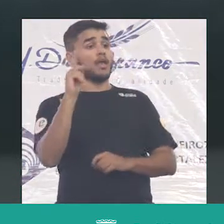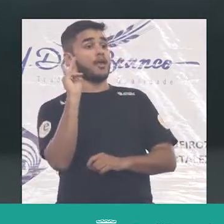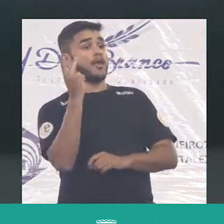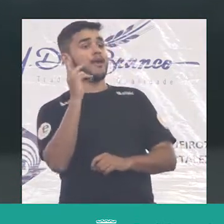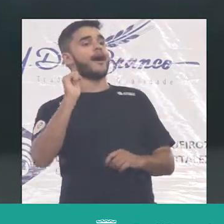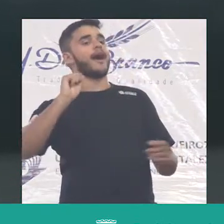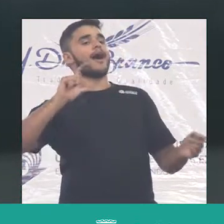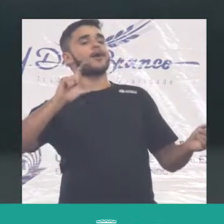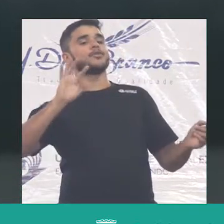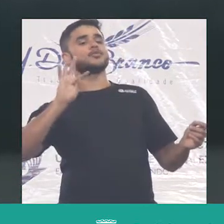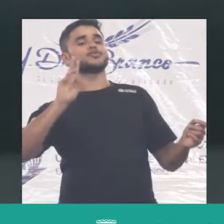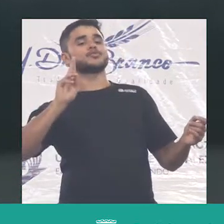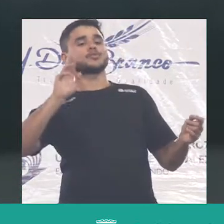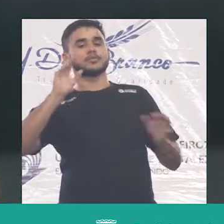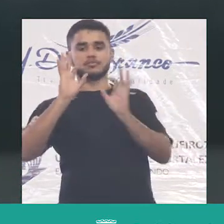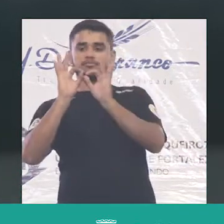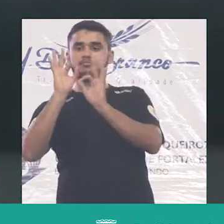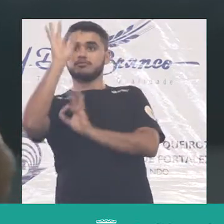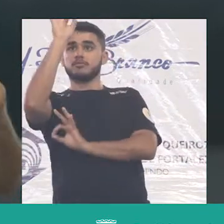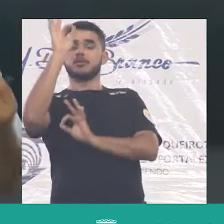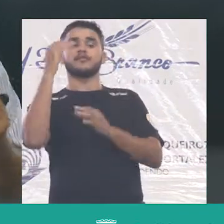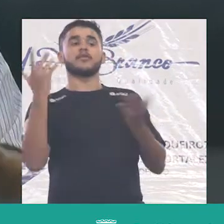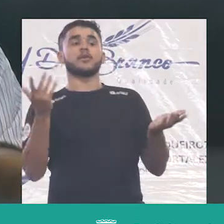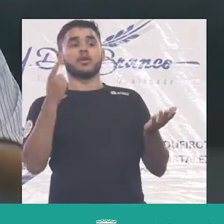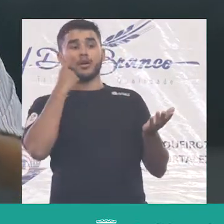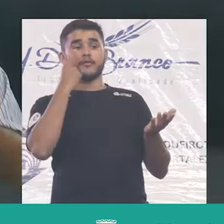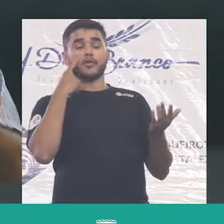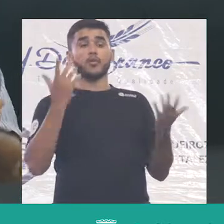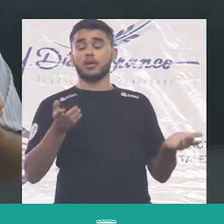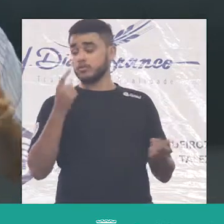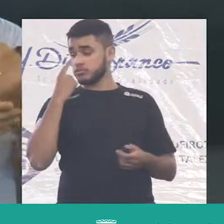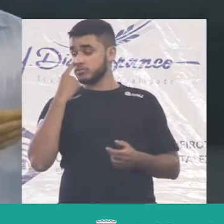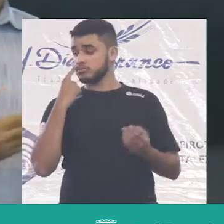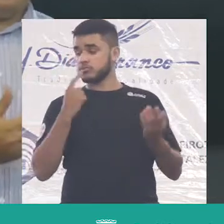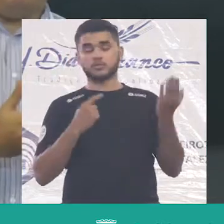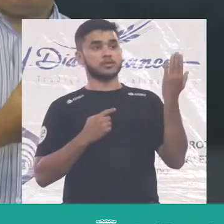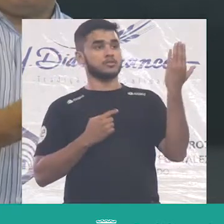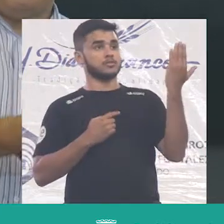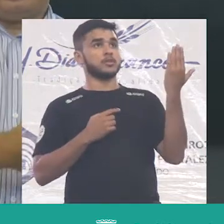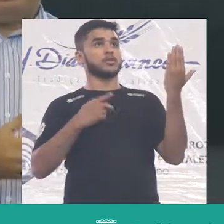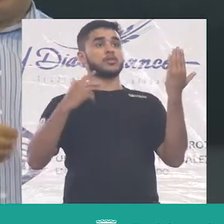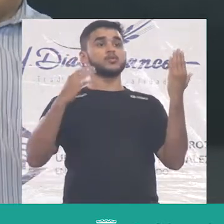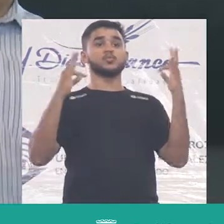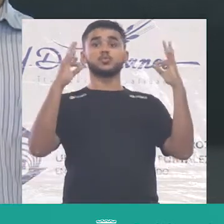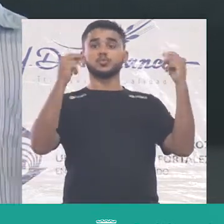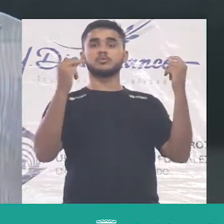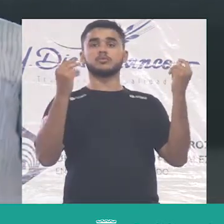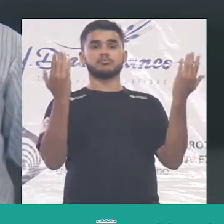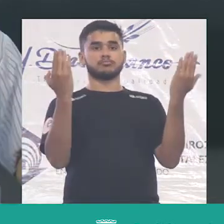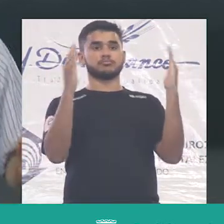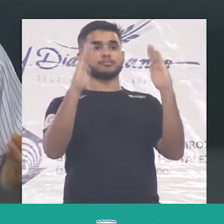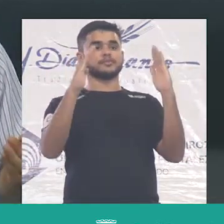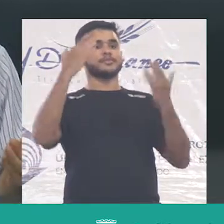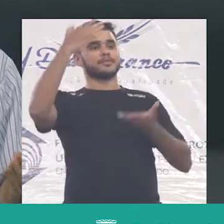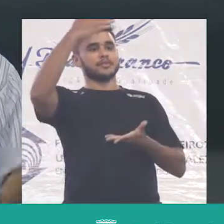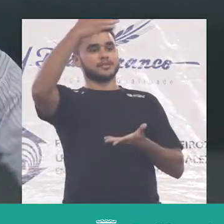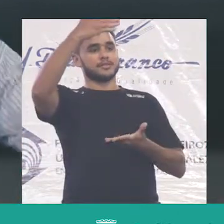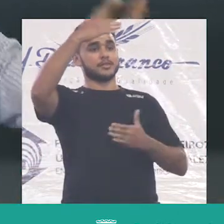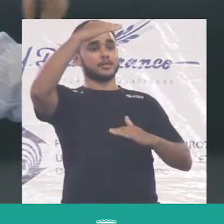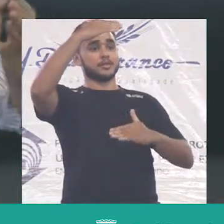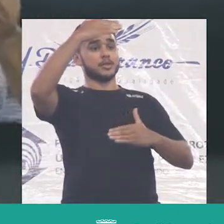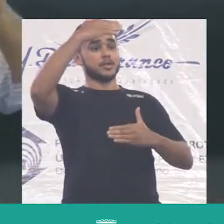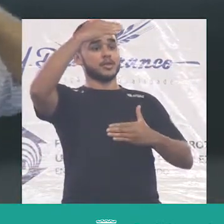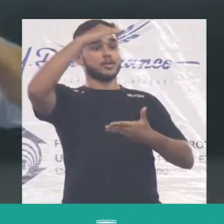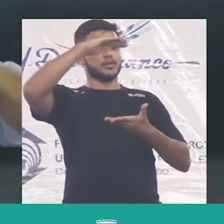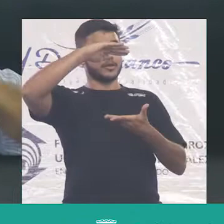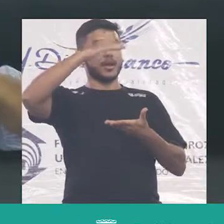É só vocês enxergarem a figura sendo construída. Construírem a figura, imaginando o que é que está perdendo de